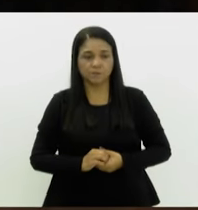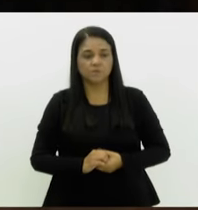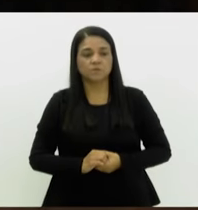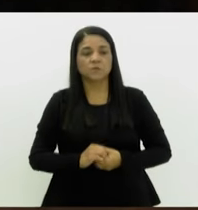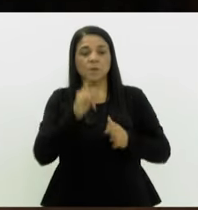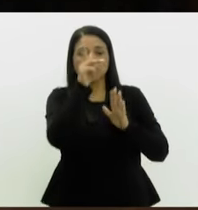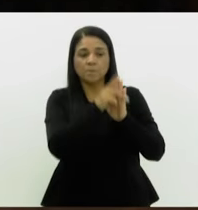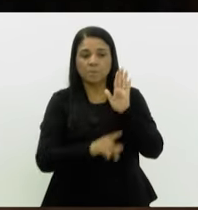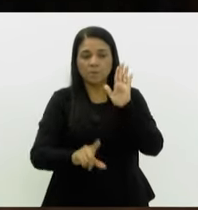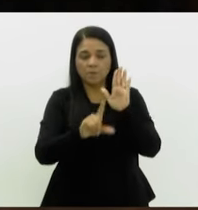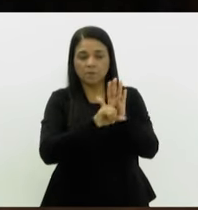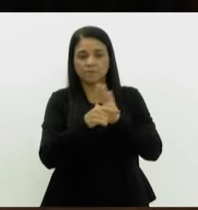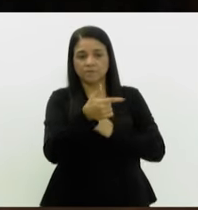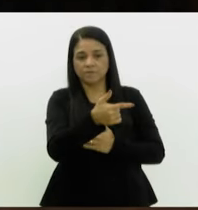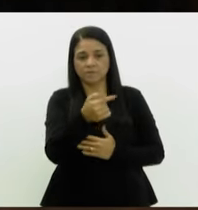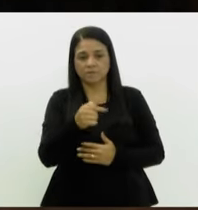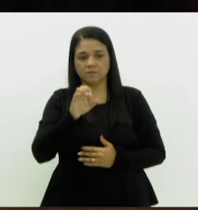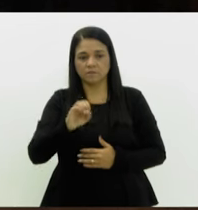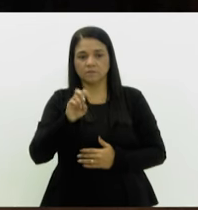Projeto de lei